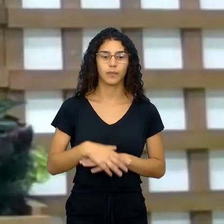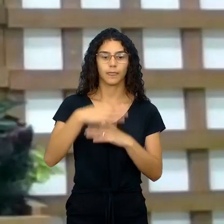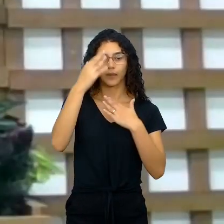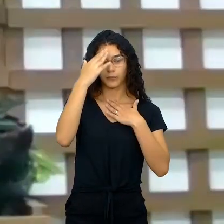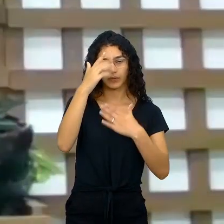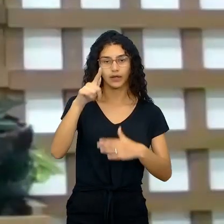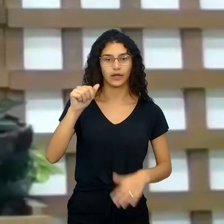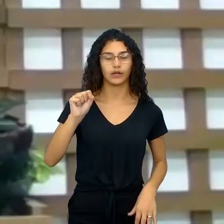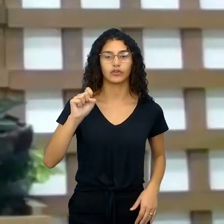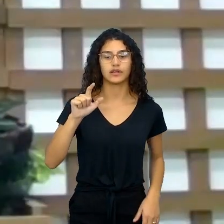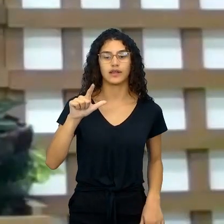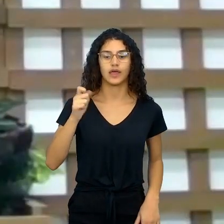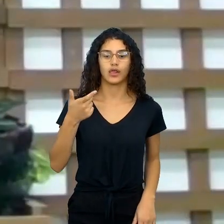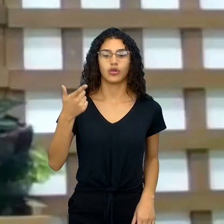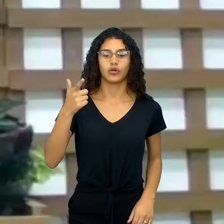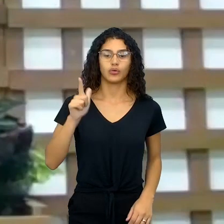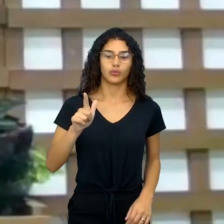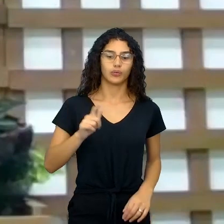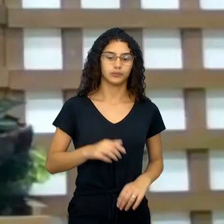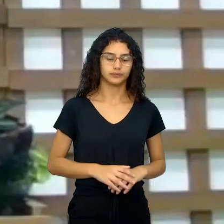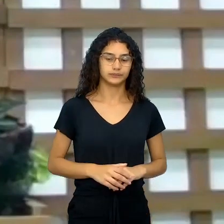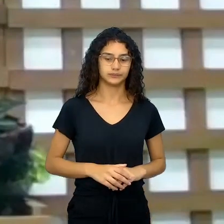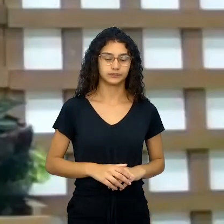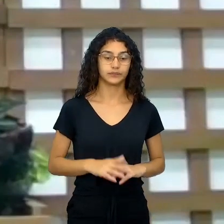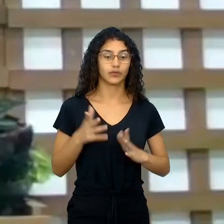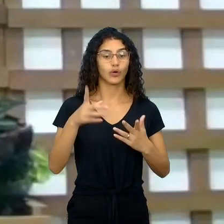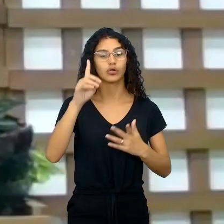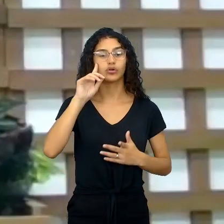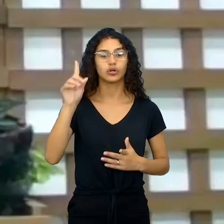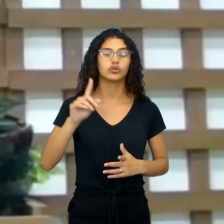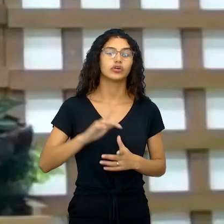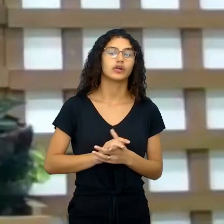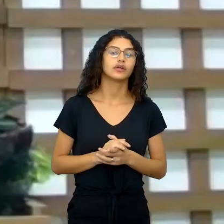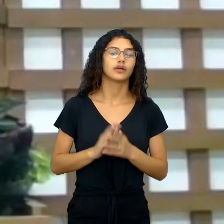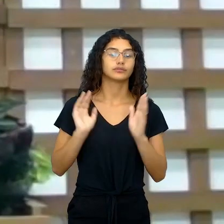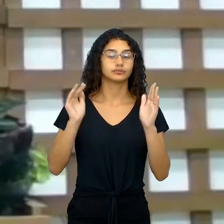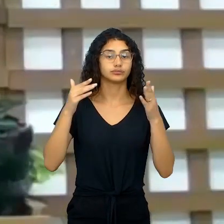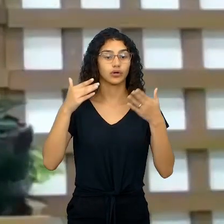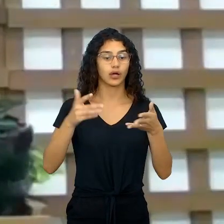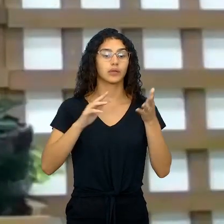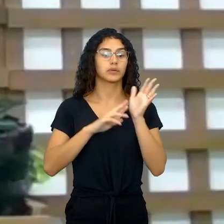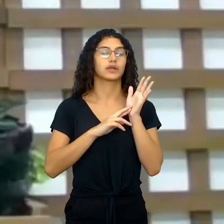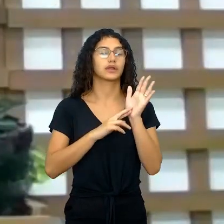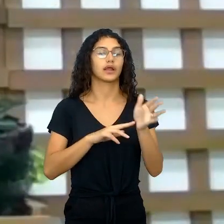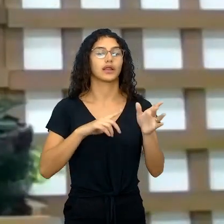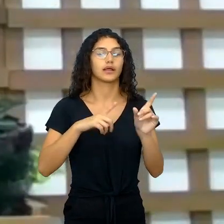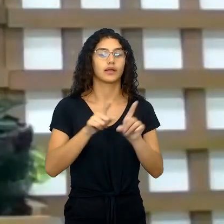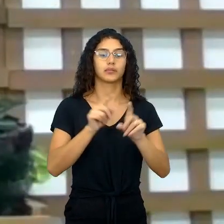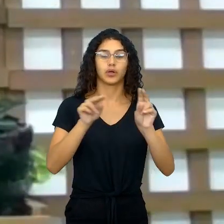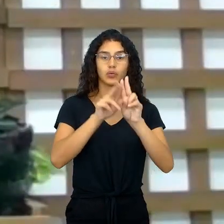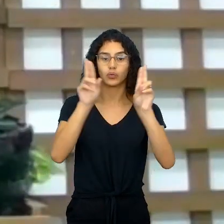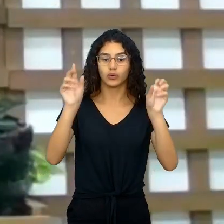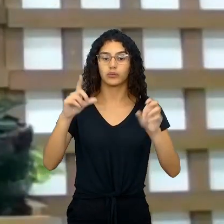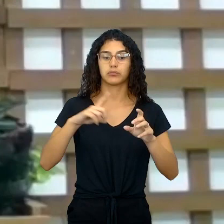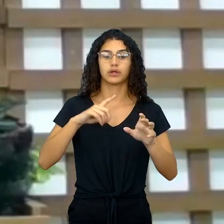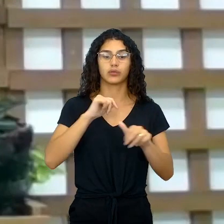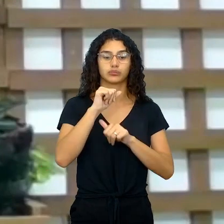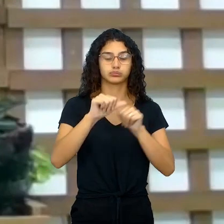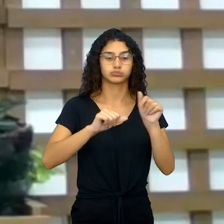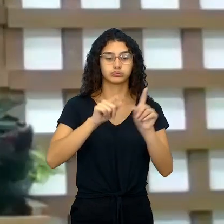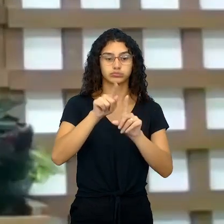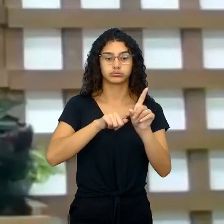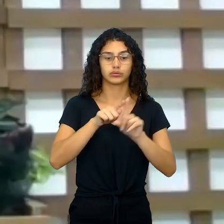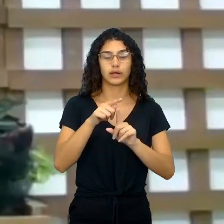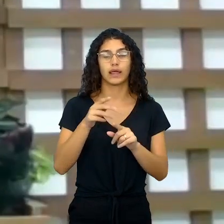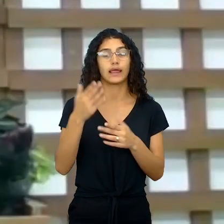Obrigada, Gisele, mais uma vez. Hoje o dia vai ser totalmente dedicado a apresentar essa temática das mudanças climáticas, então vou tentar